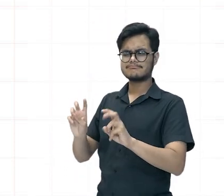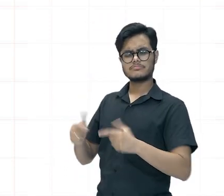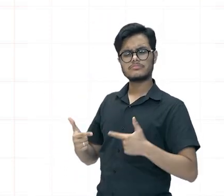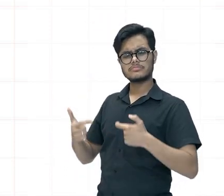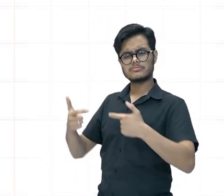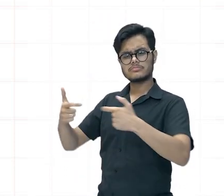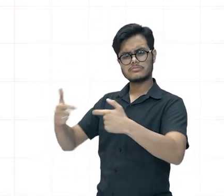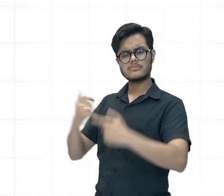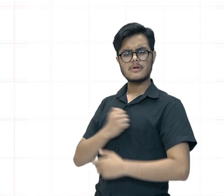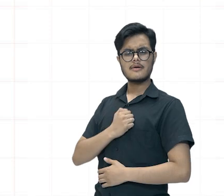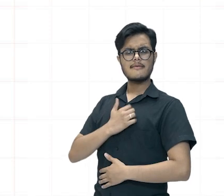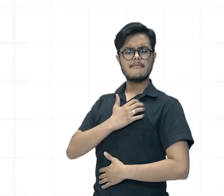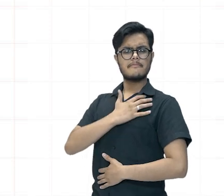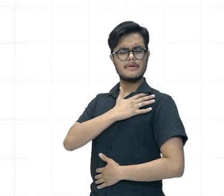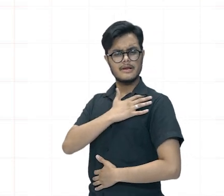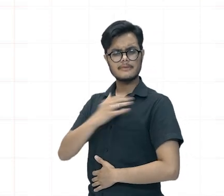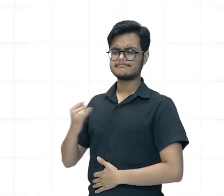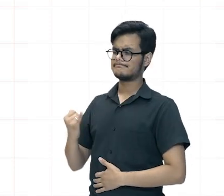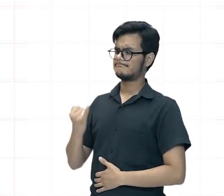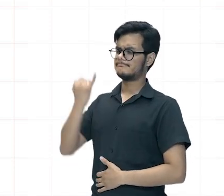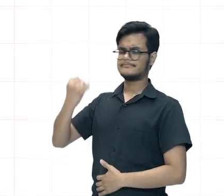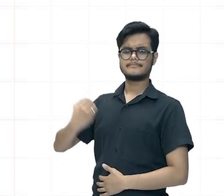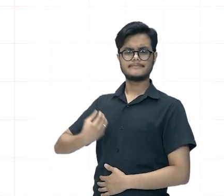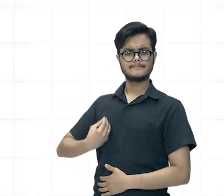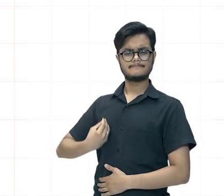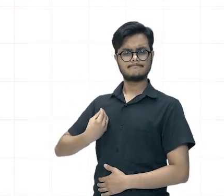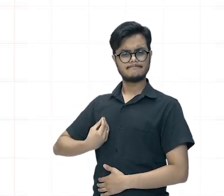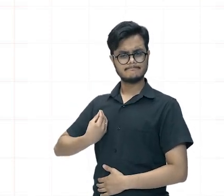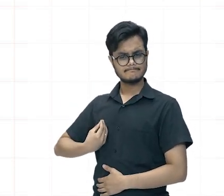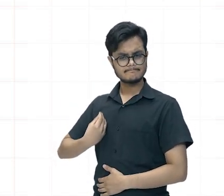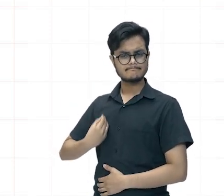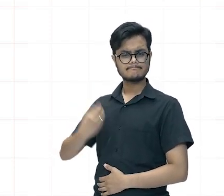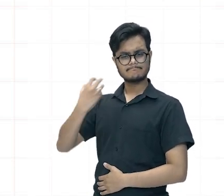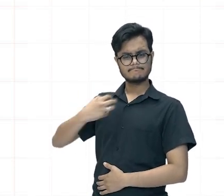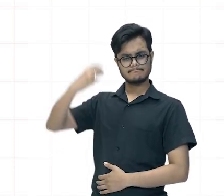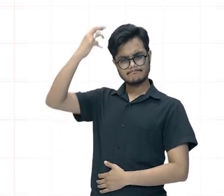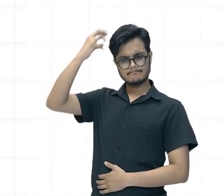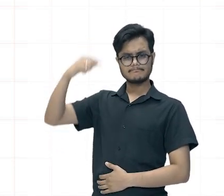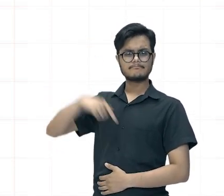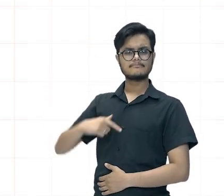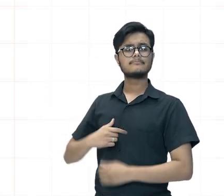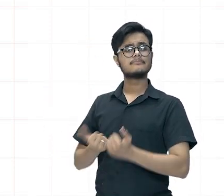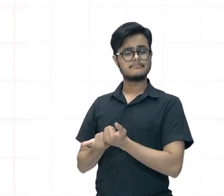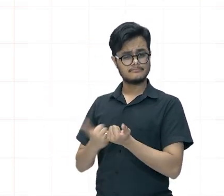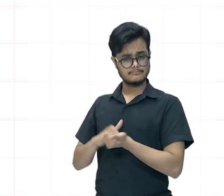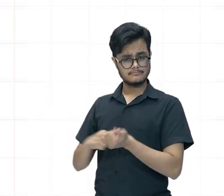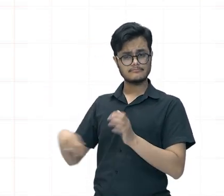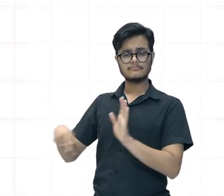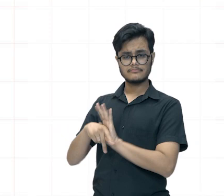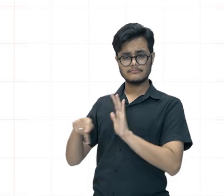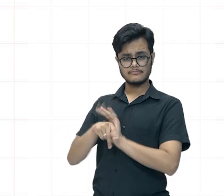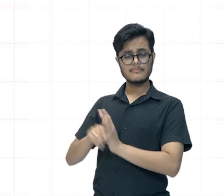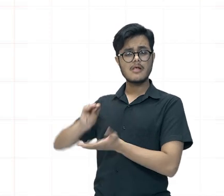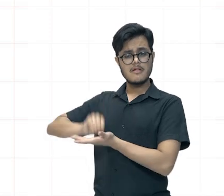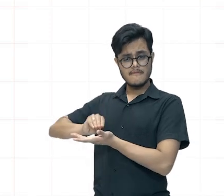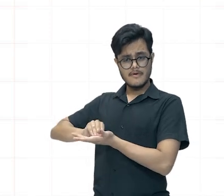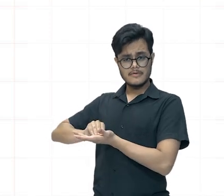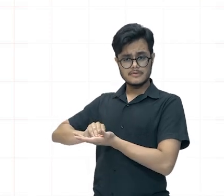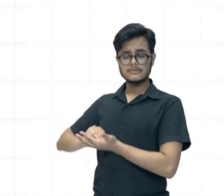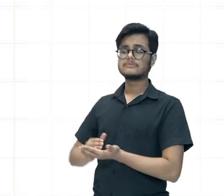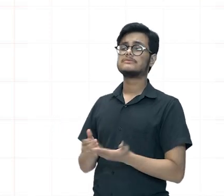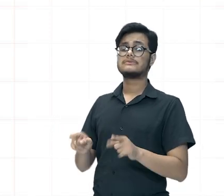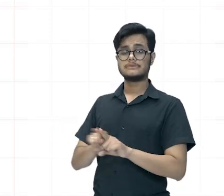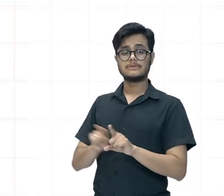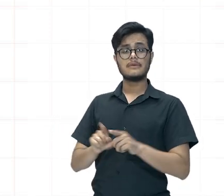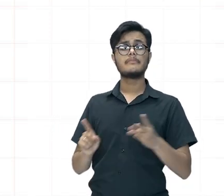militares. Tinha uma grande importância no cotidiano dos reinos que possuíam um substituto para sua ausência. Assim como o